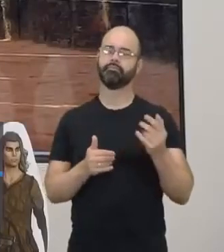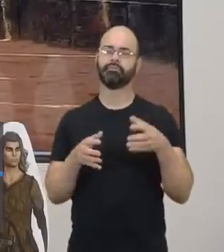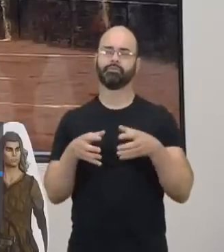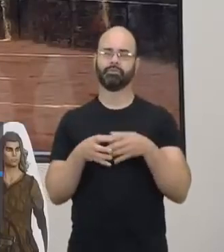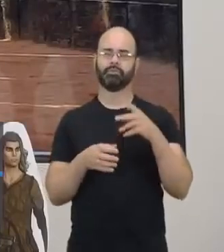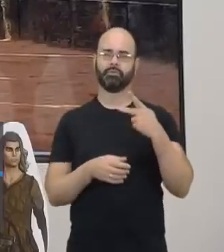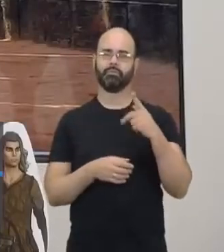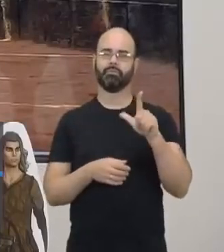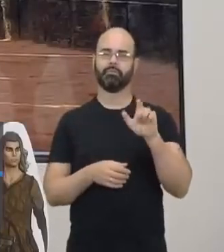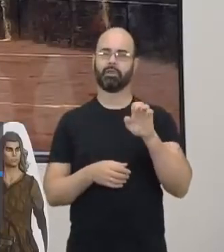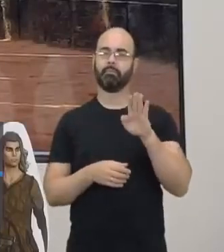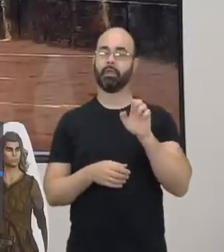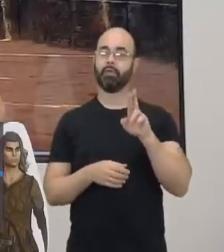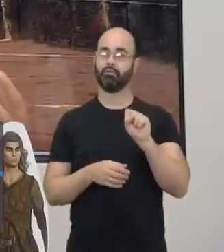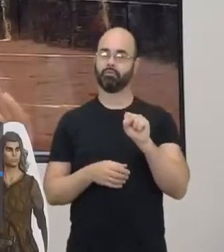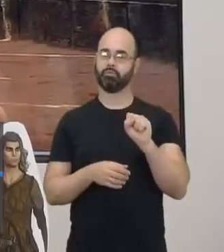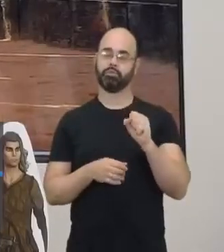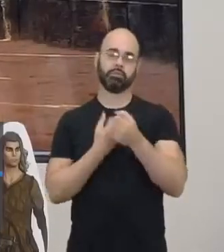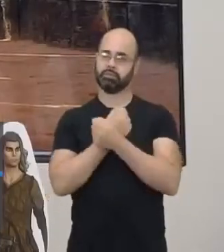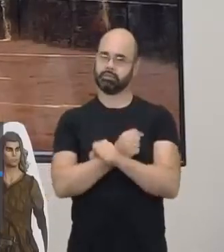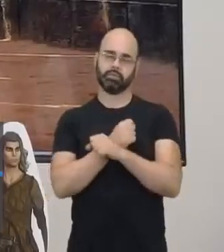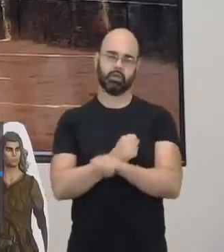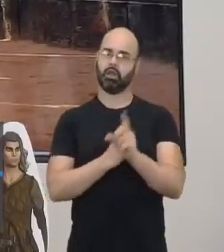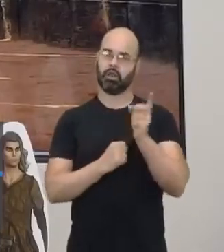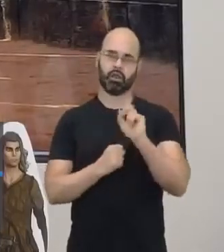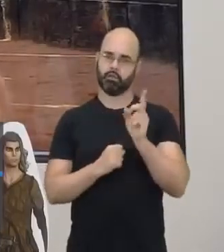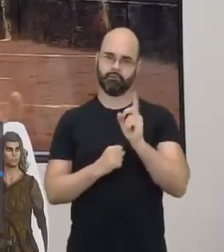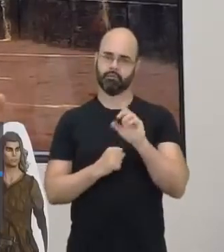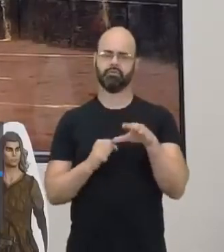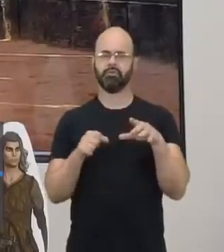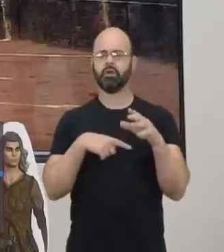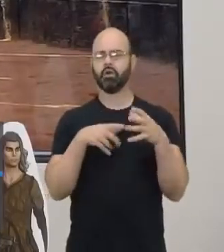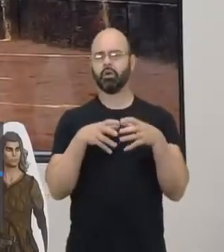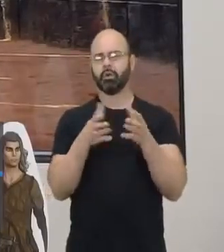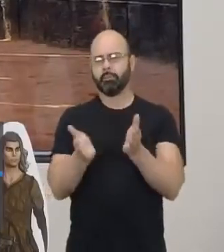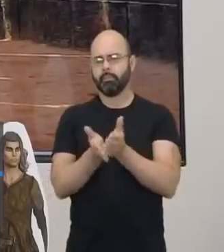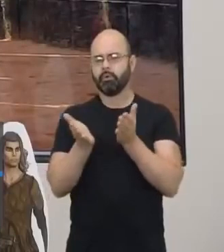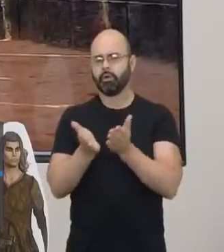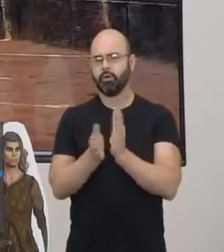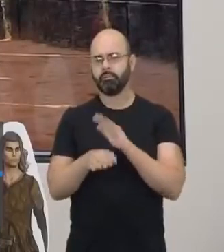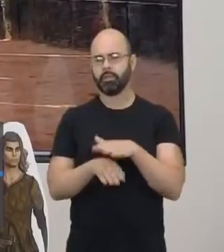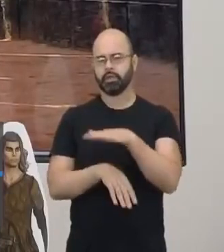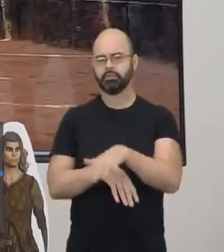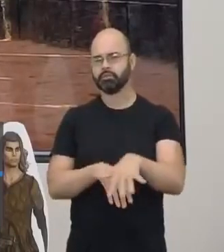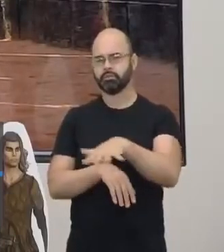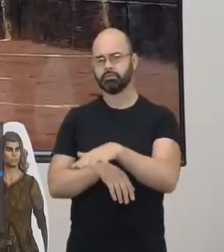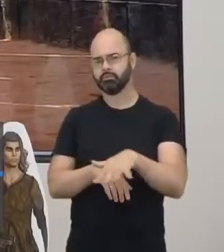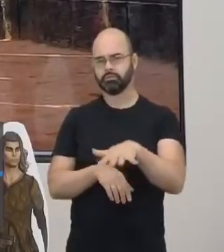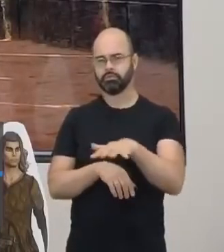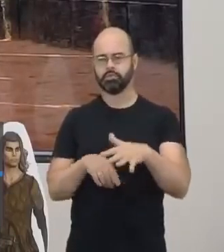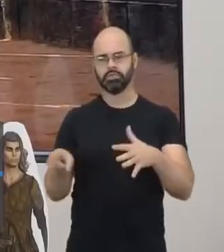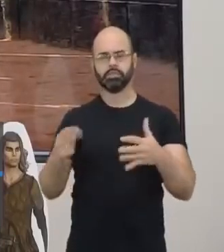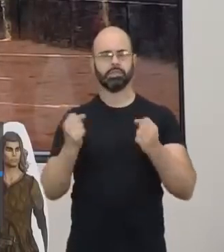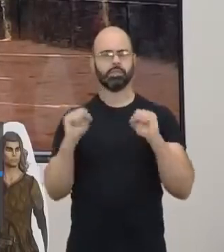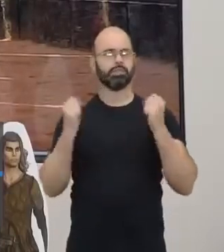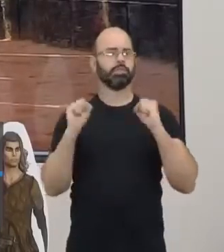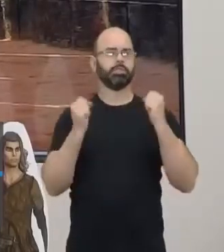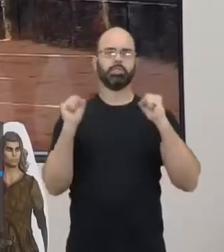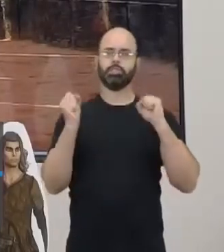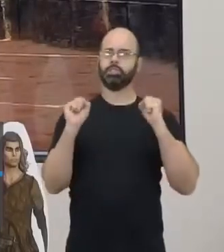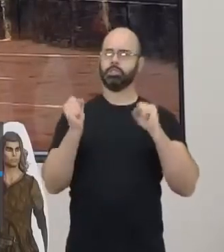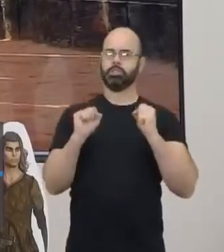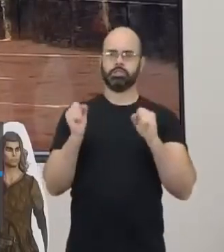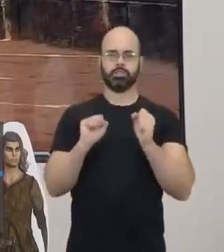são escravos, tá? Eles são os plebeus, que é a parte mais pobre ali da população, eles estão revoltados com algumas coisas que